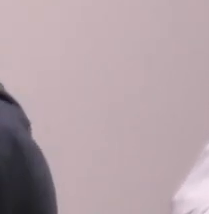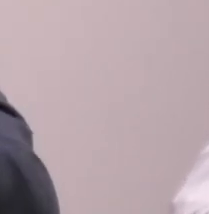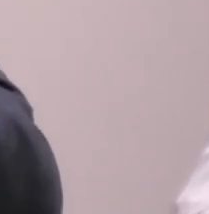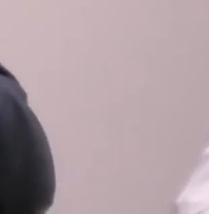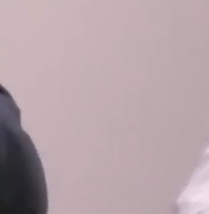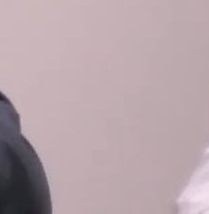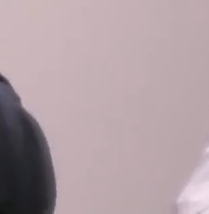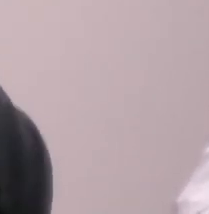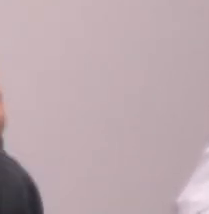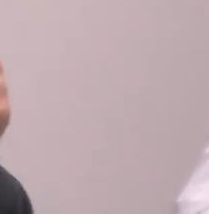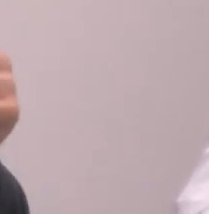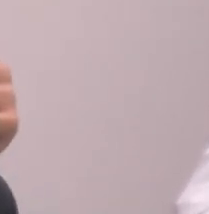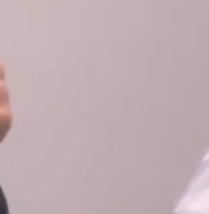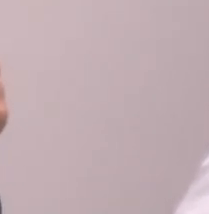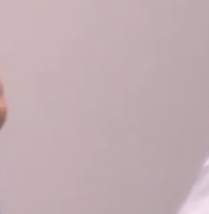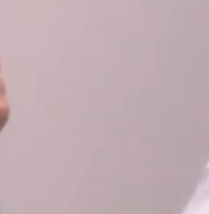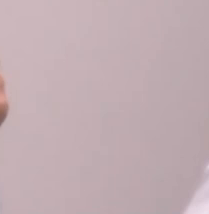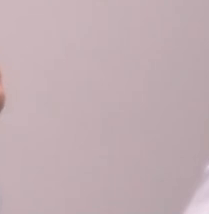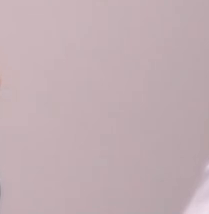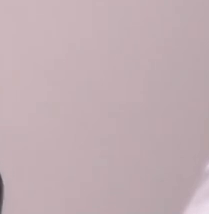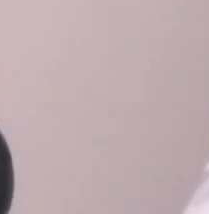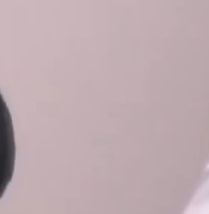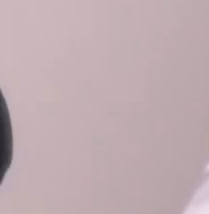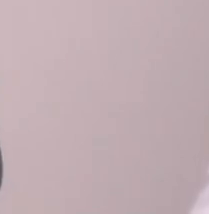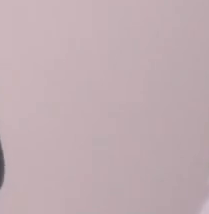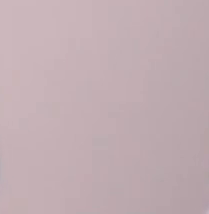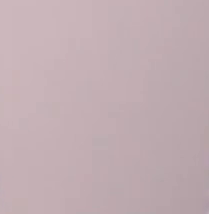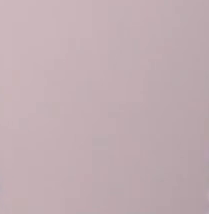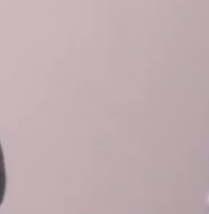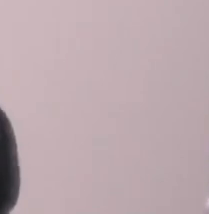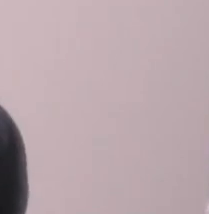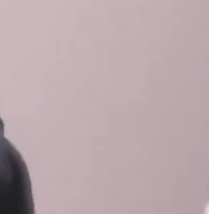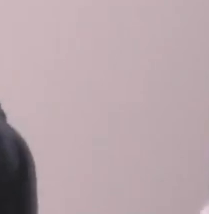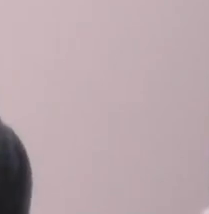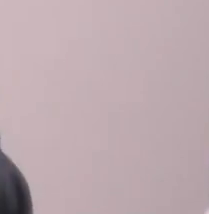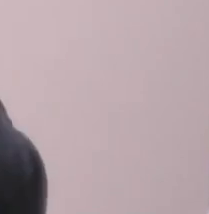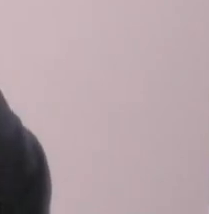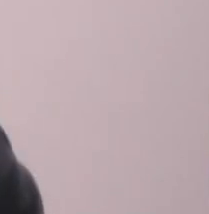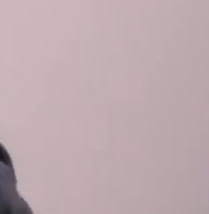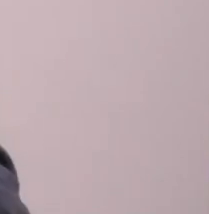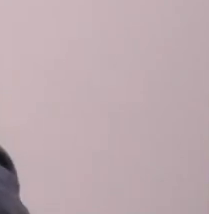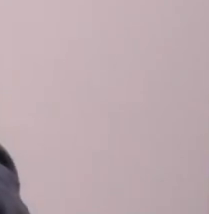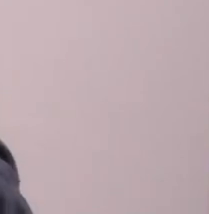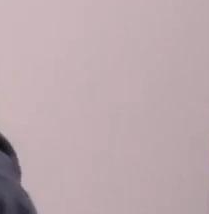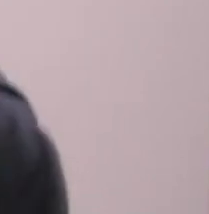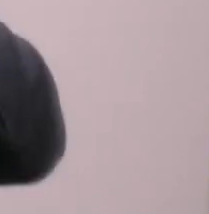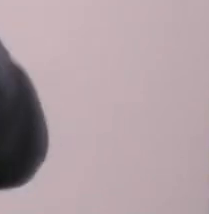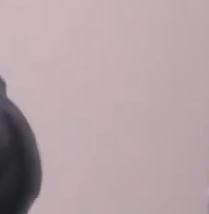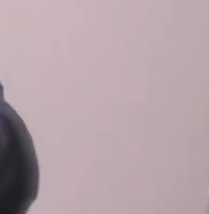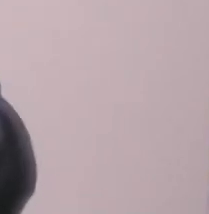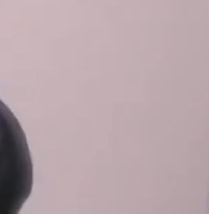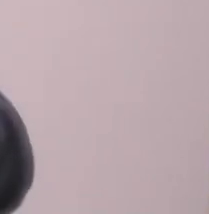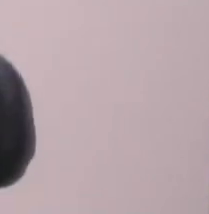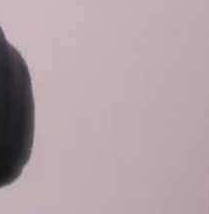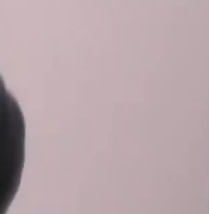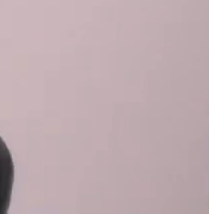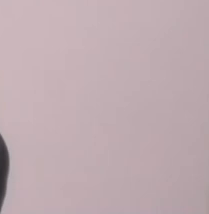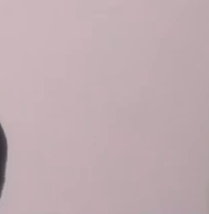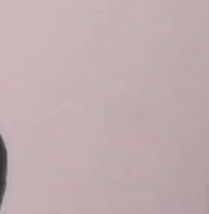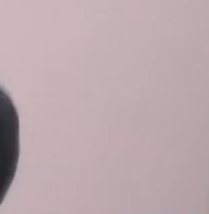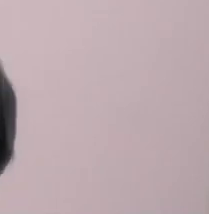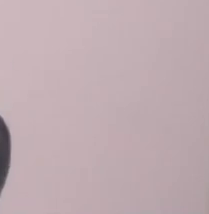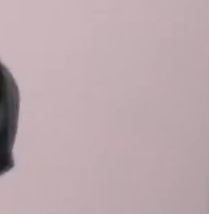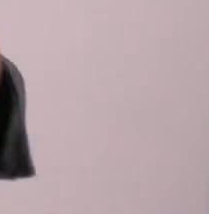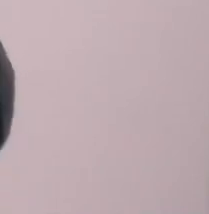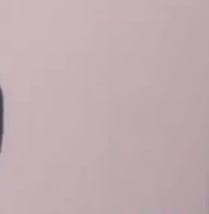gente chama de fuga de cérebros. A Zona Oeste não está conseguindo, através da UESO, manter